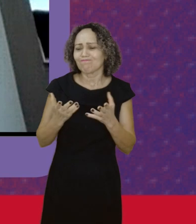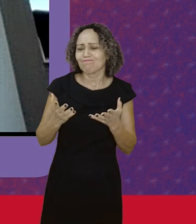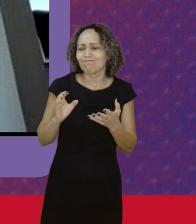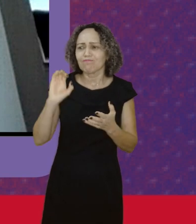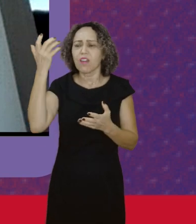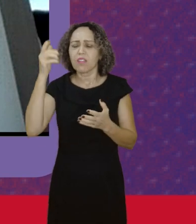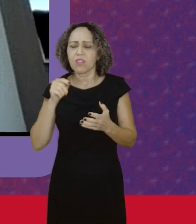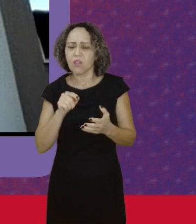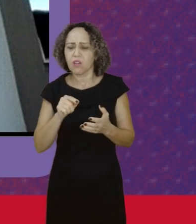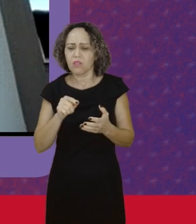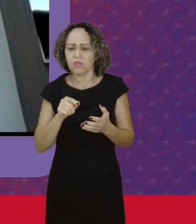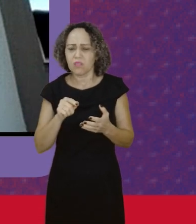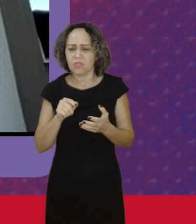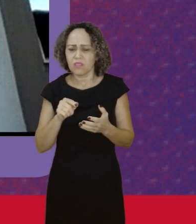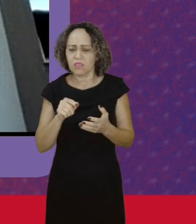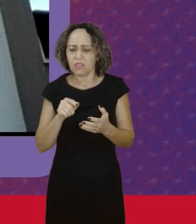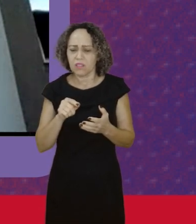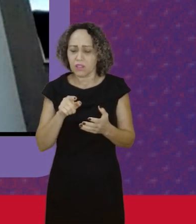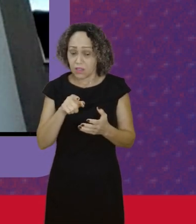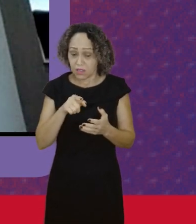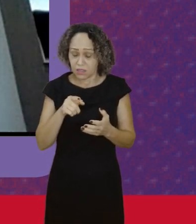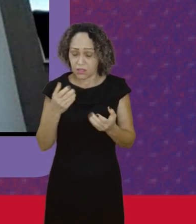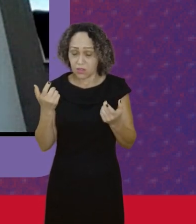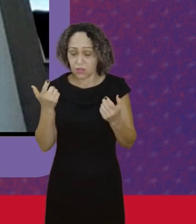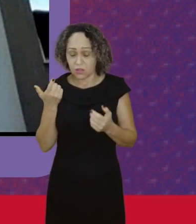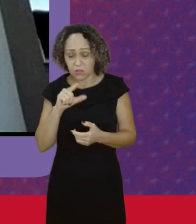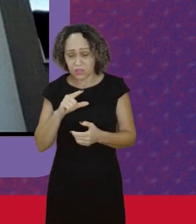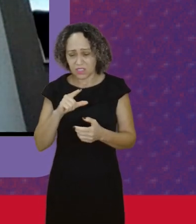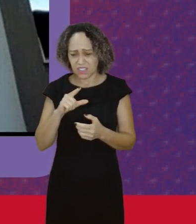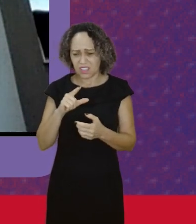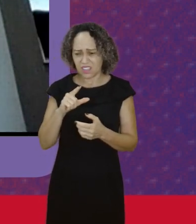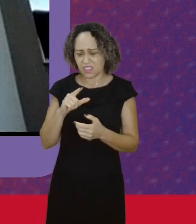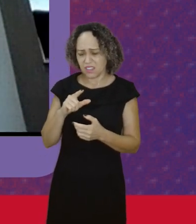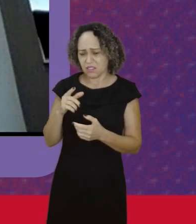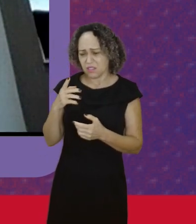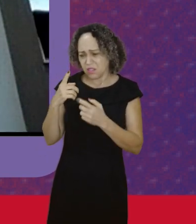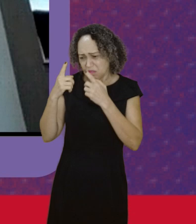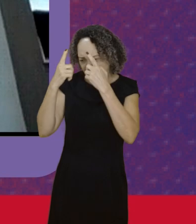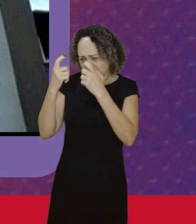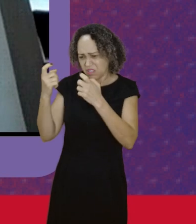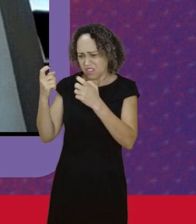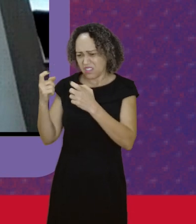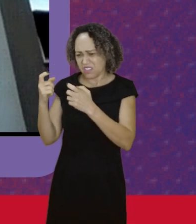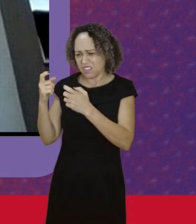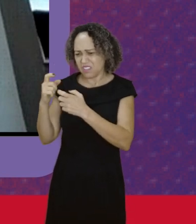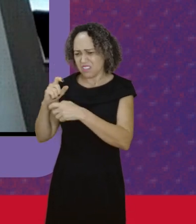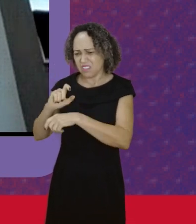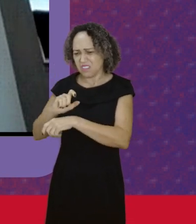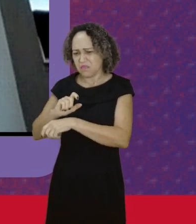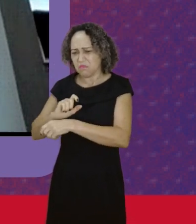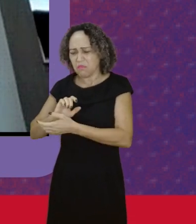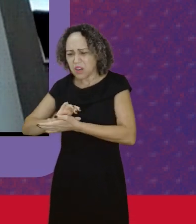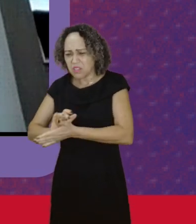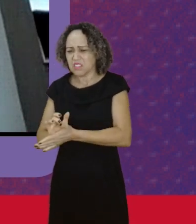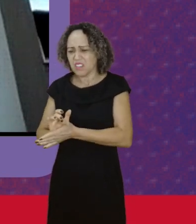efeito dessas forças conservadoras e às vezes muito refém a elas.